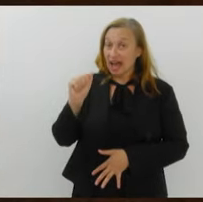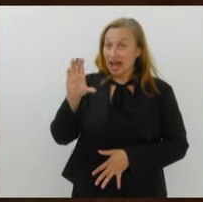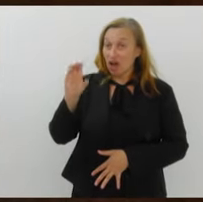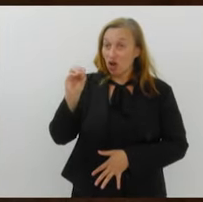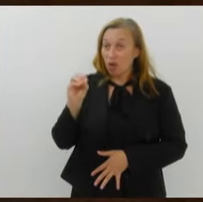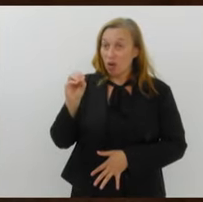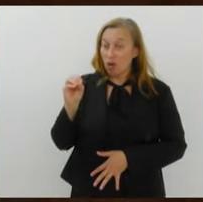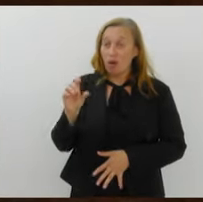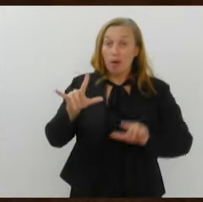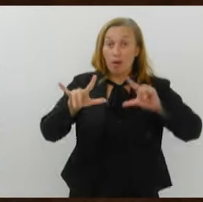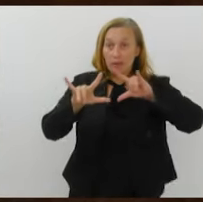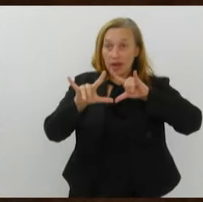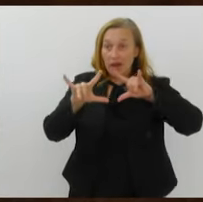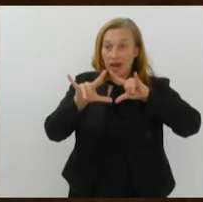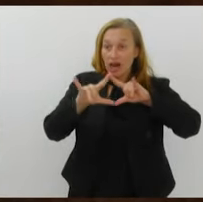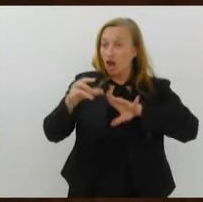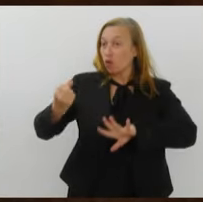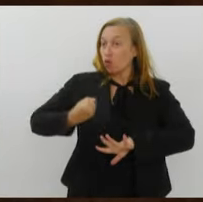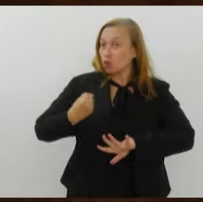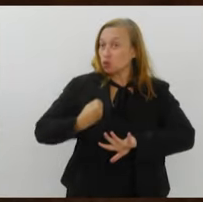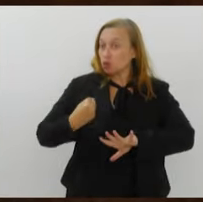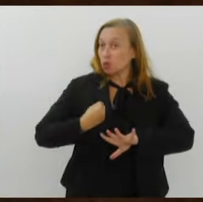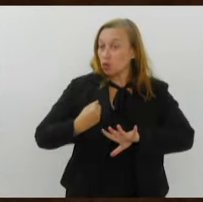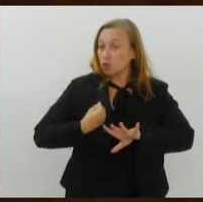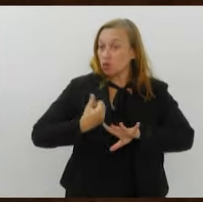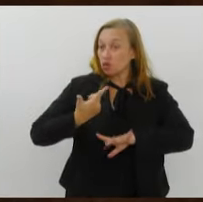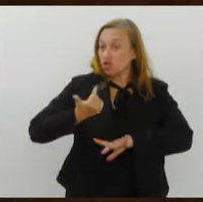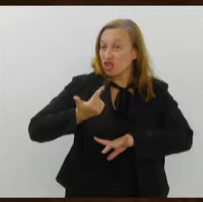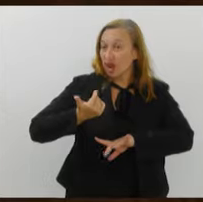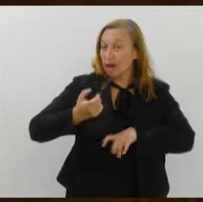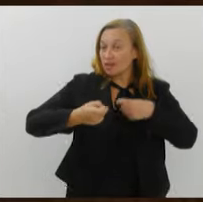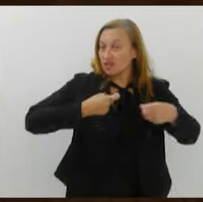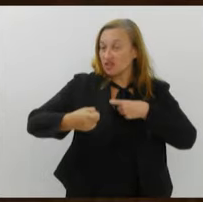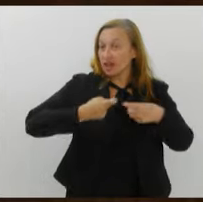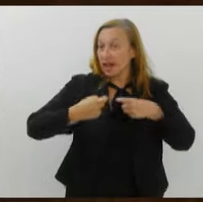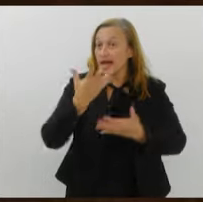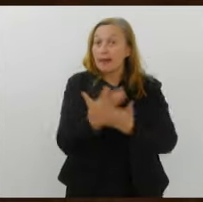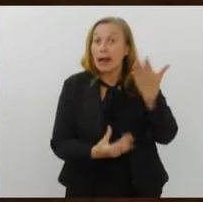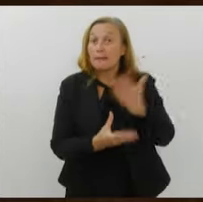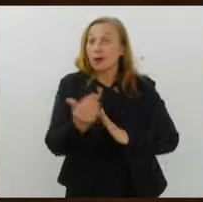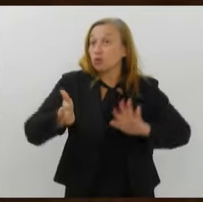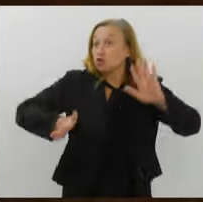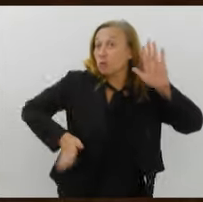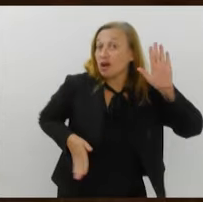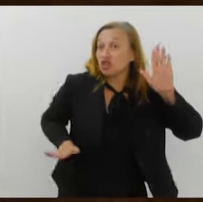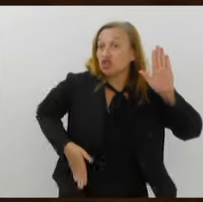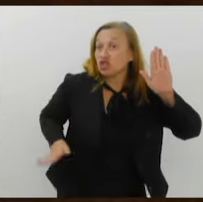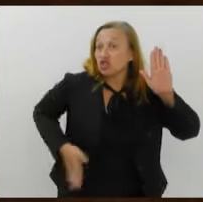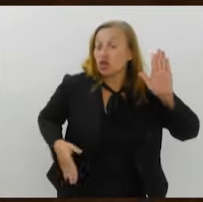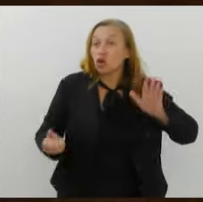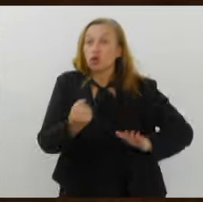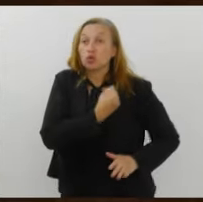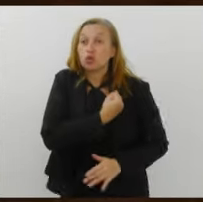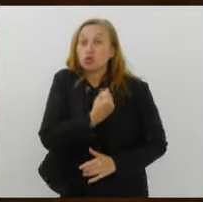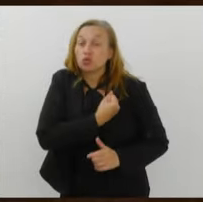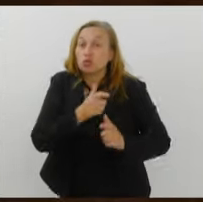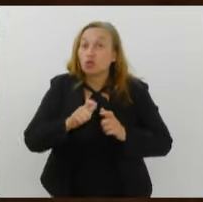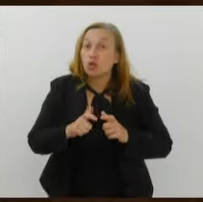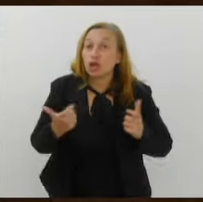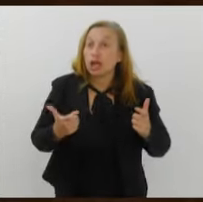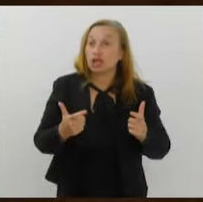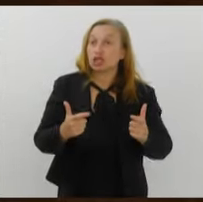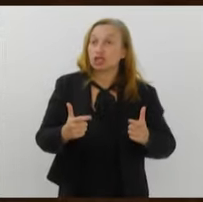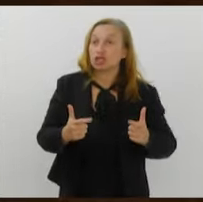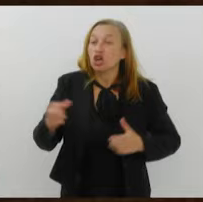Aumentou o número de armamentos de guerra na mão de criminosos. Aumentou o recrutamento